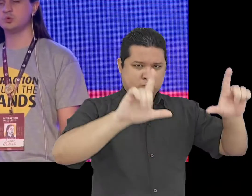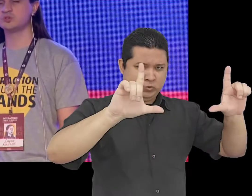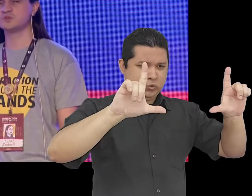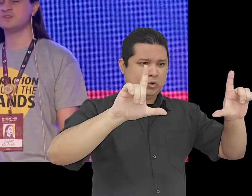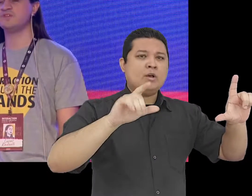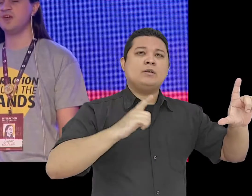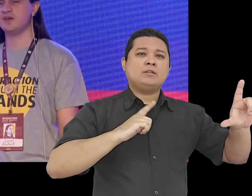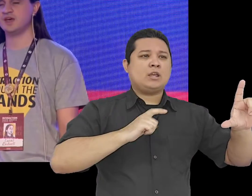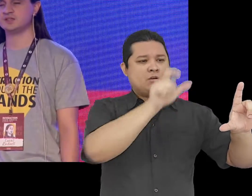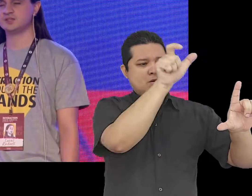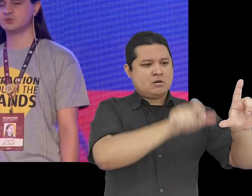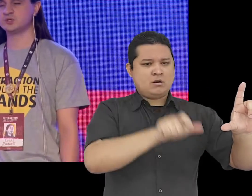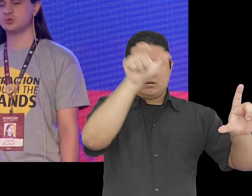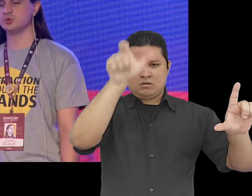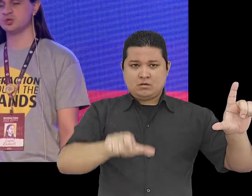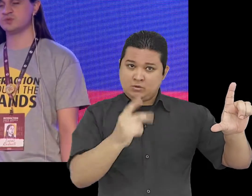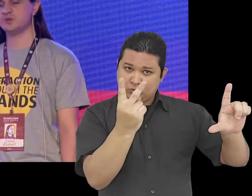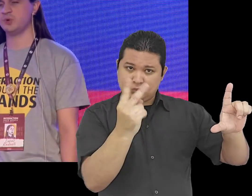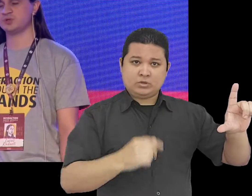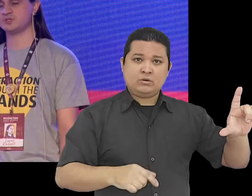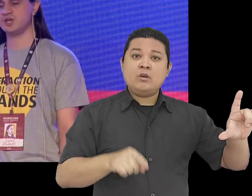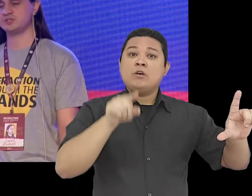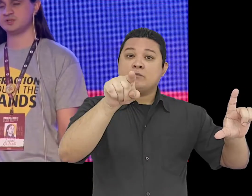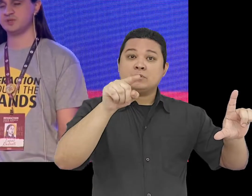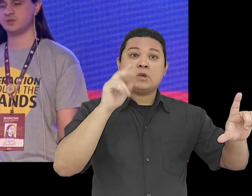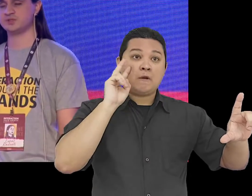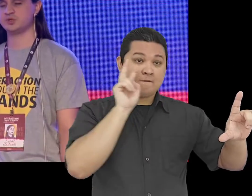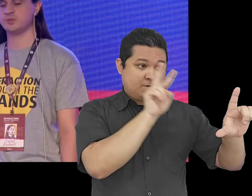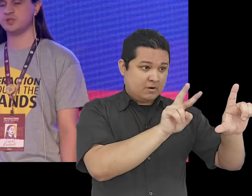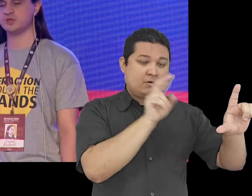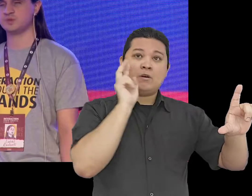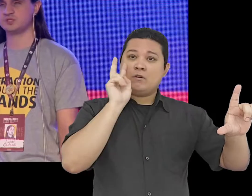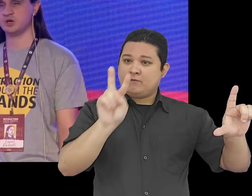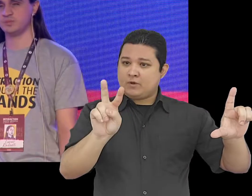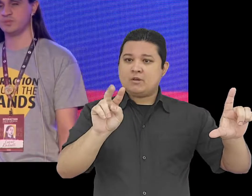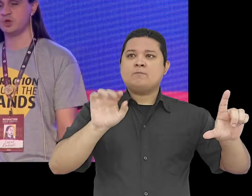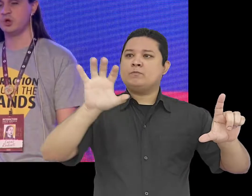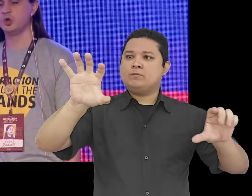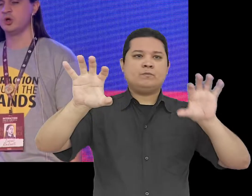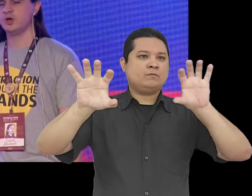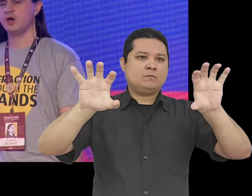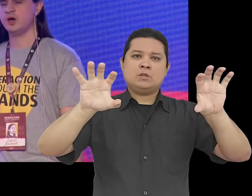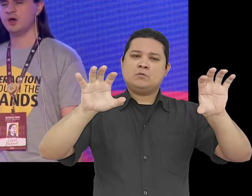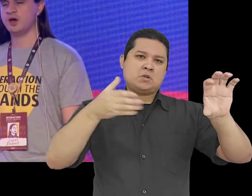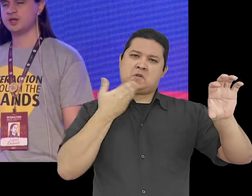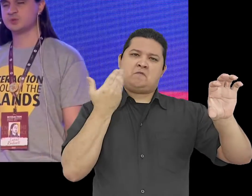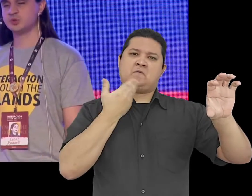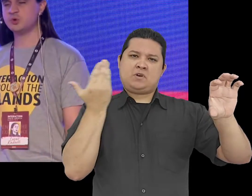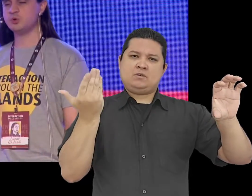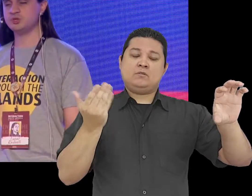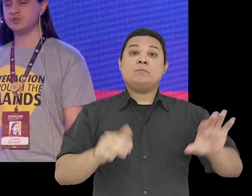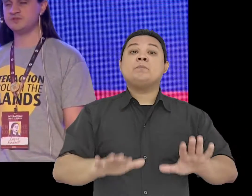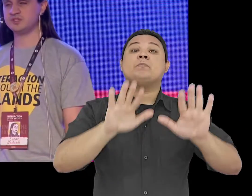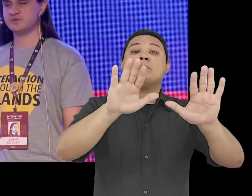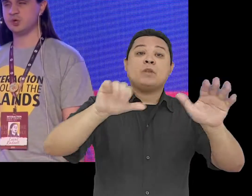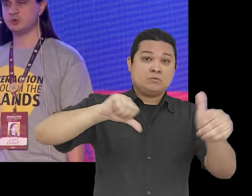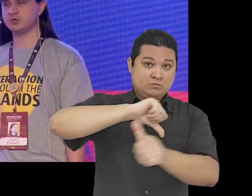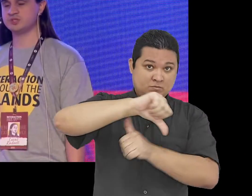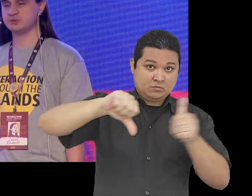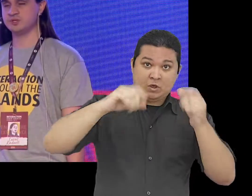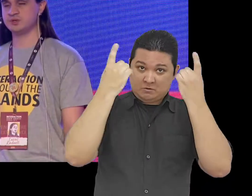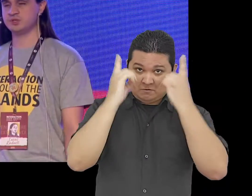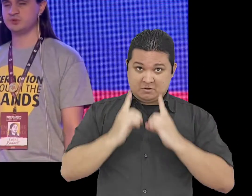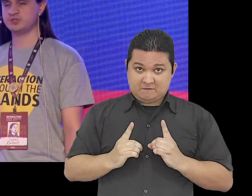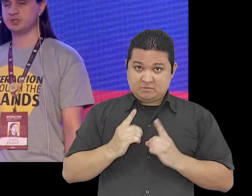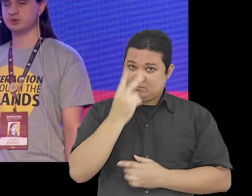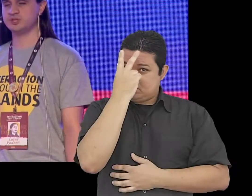com 2 colunas, você vê essas 2 colunas, você processa essa informação de uma maneira espacial. As pessoas com algum tipo de deficiência visual, quando